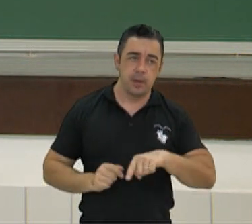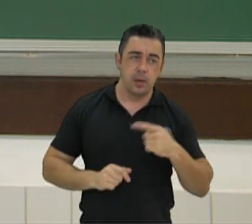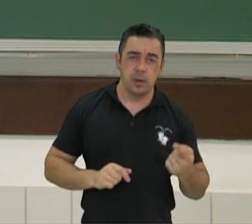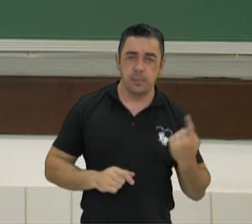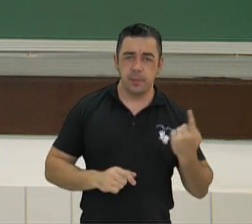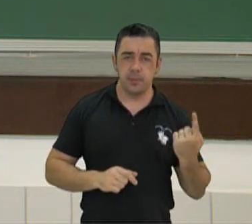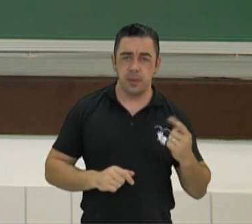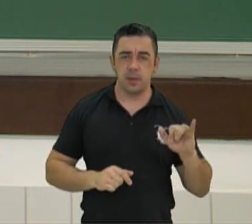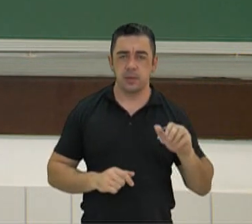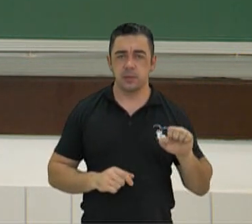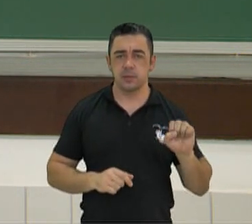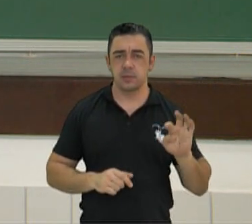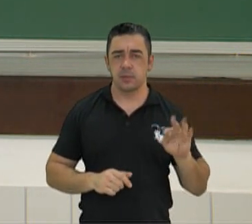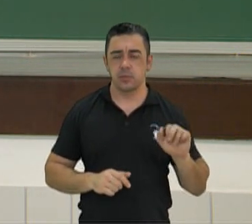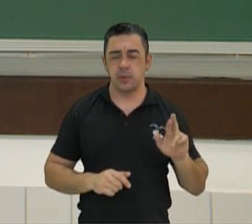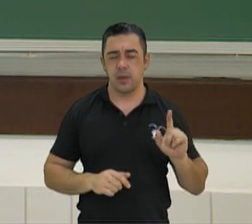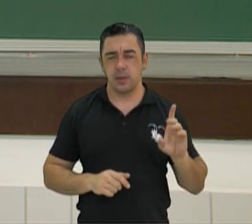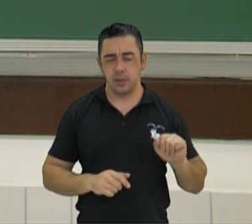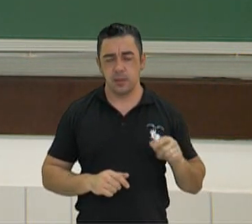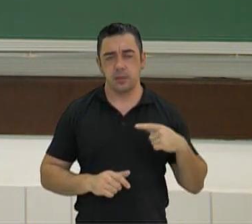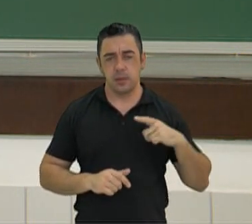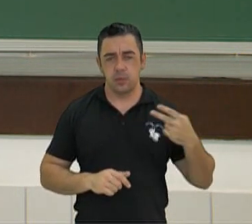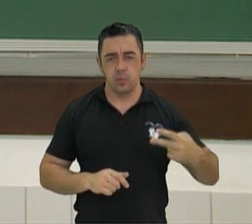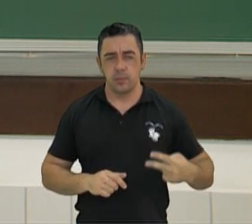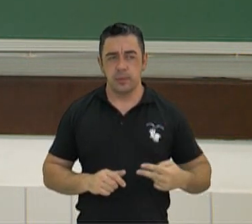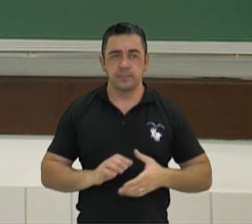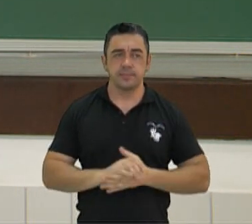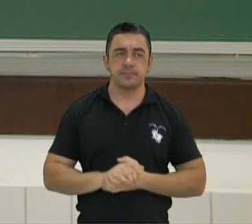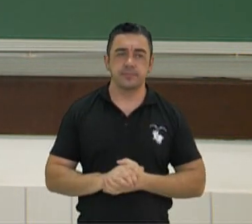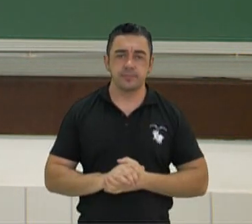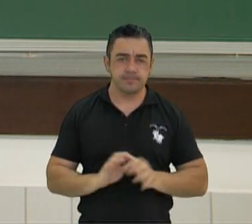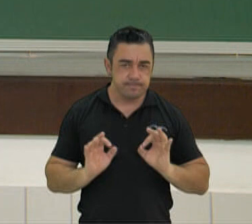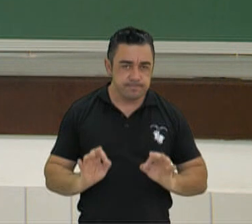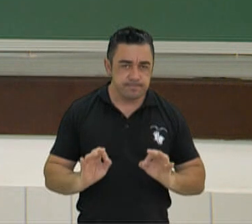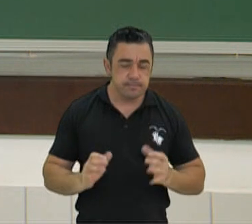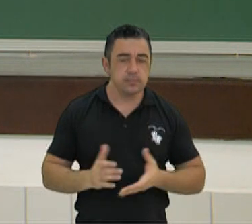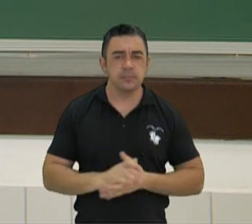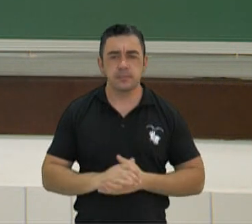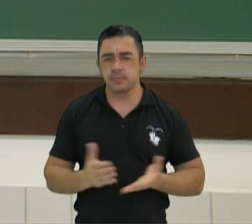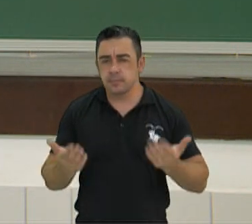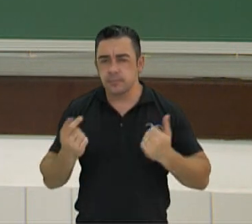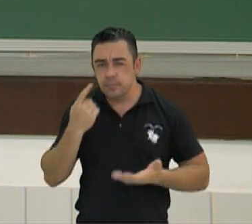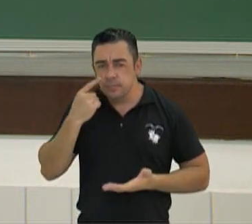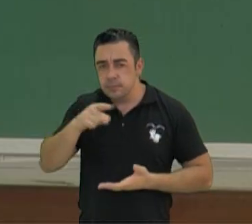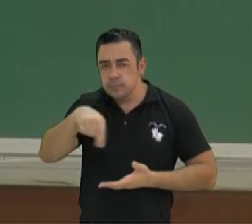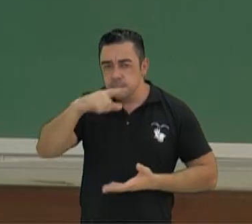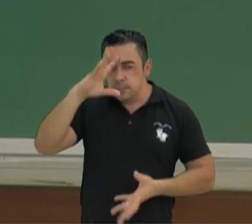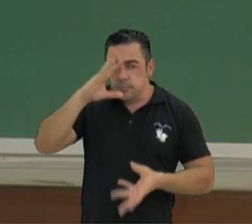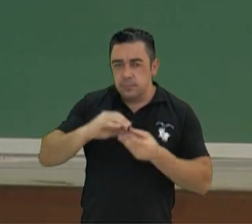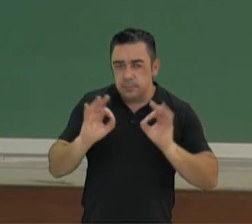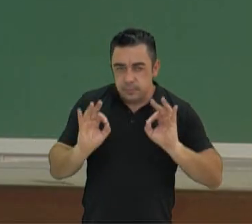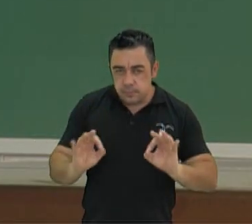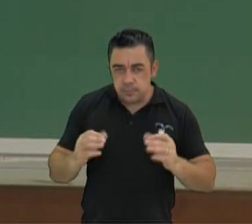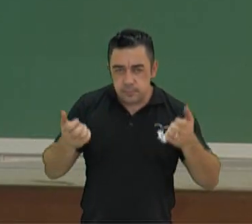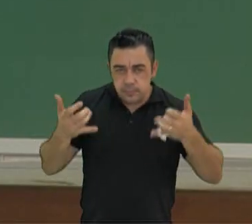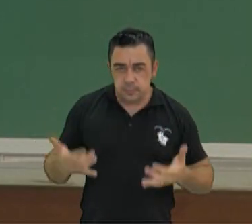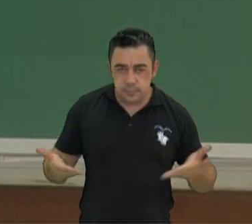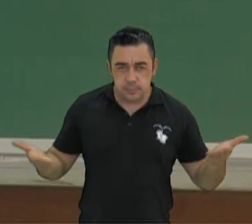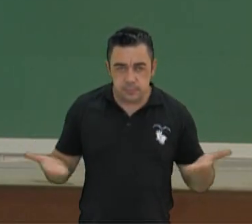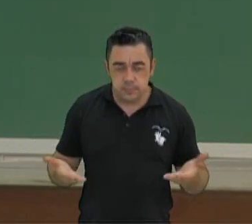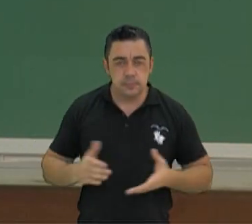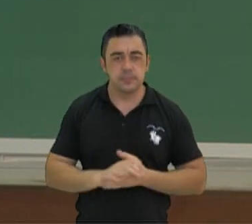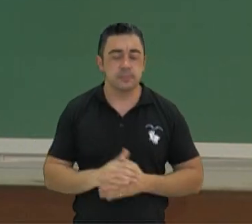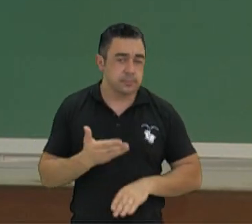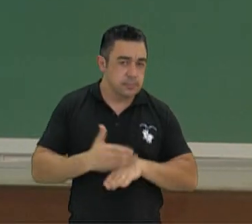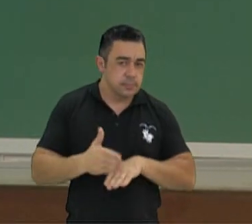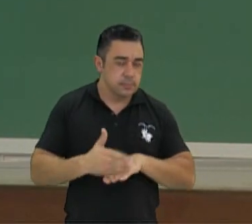e a primeira é insaturada, tem duplas ligações. Correto? Vamos ver se você entendeu o que nós falamos até aqui. Hora